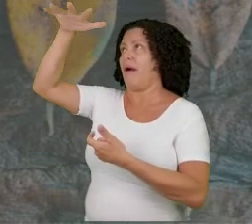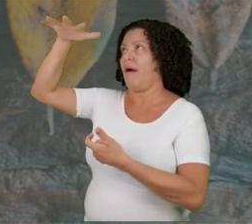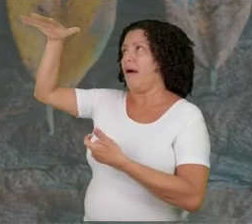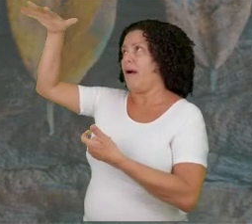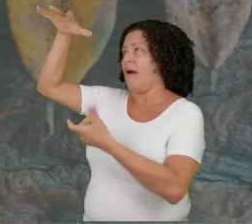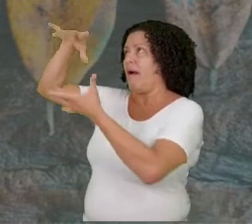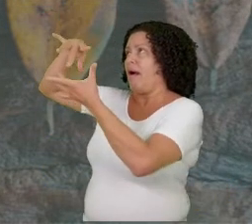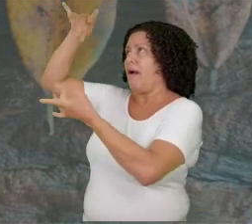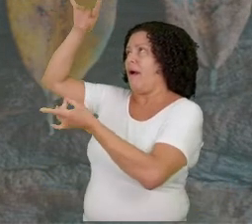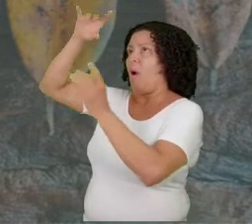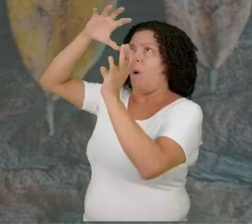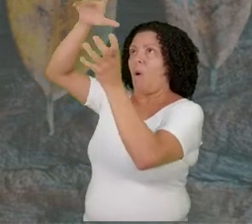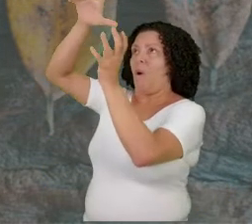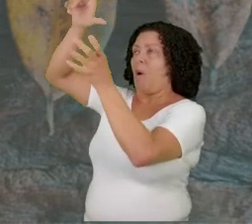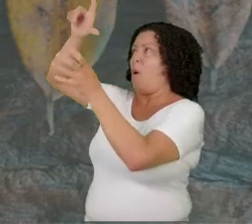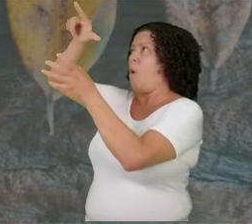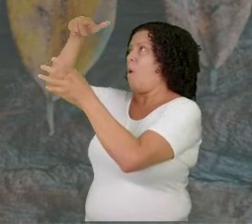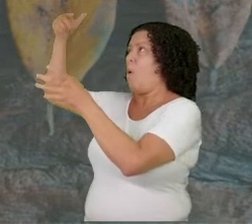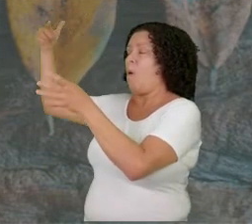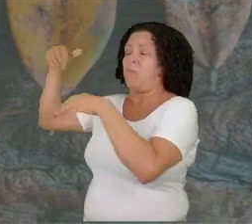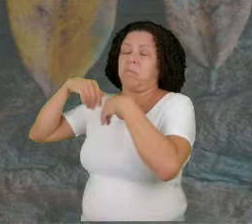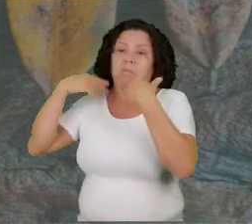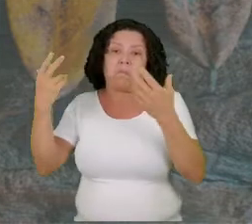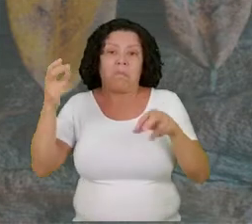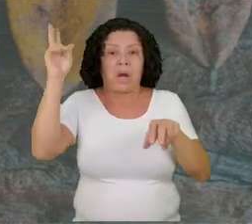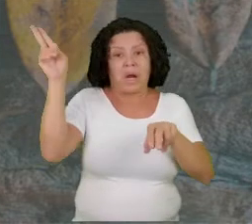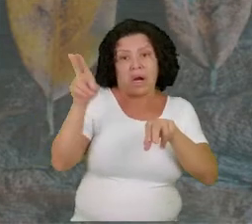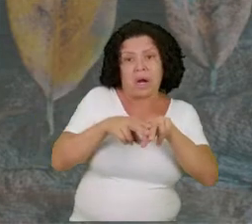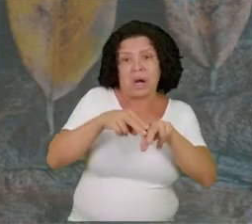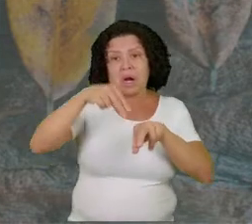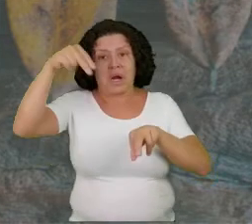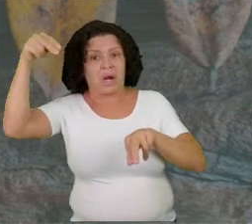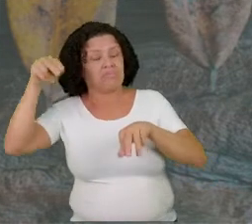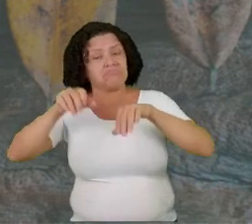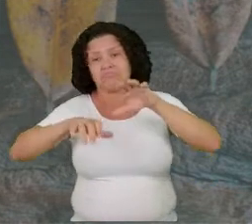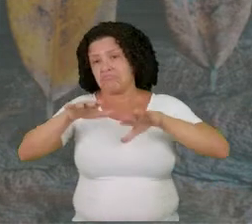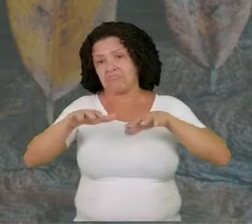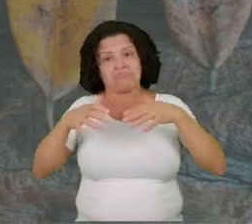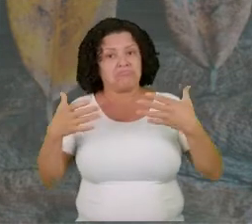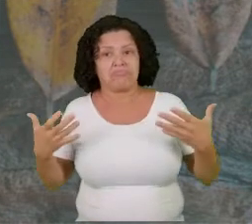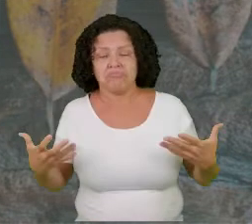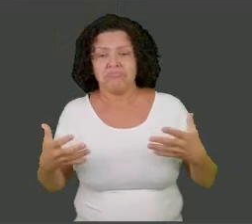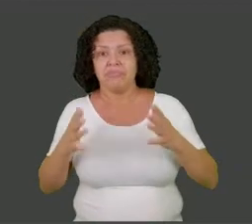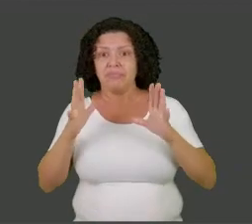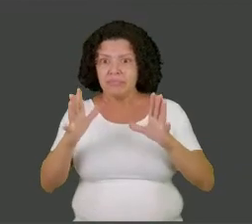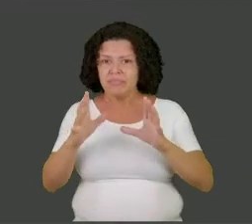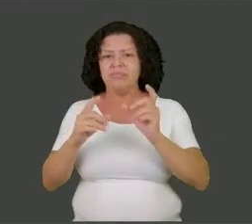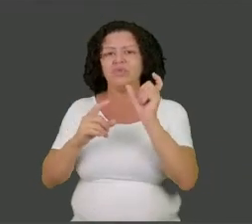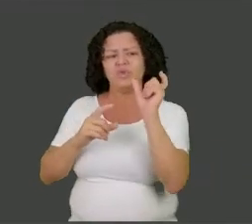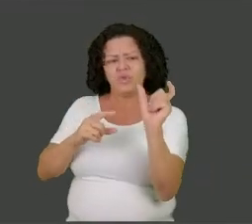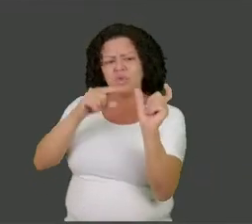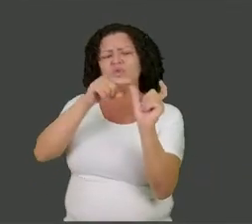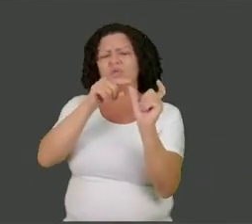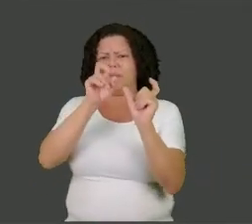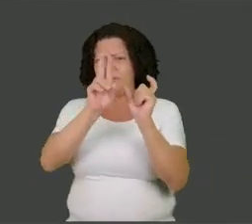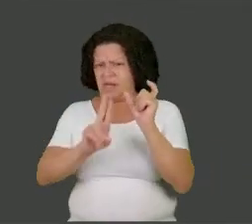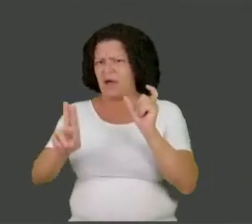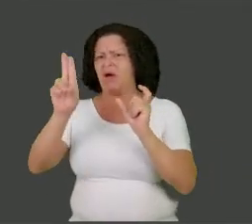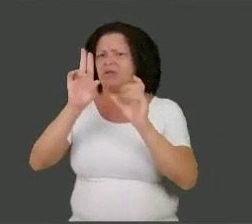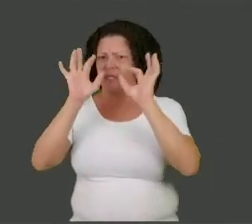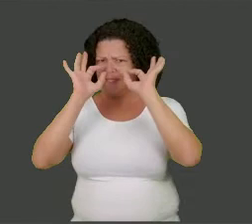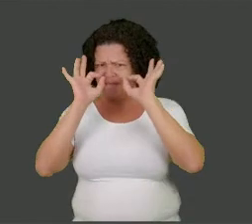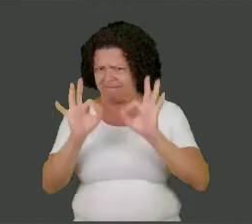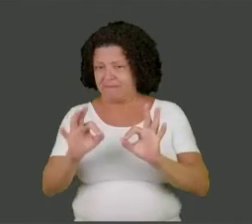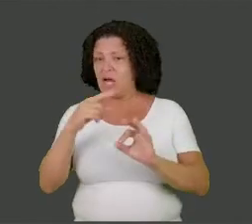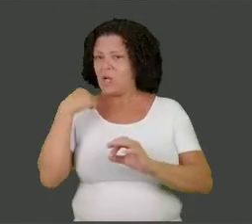outro planeta, seja encarnado e desencarnado. Então, por isso, o termo mais adequado para